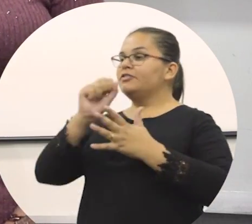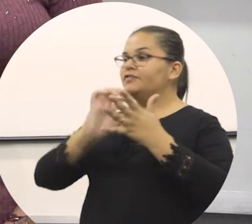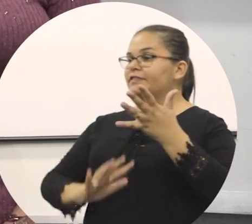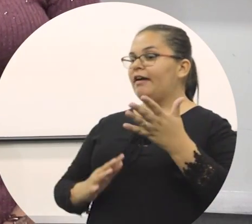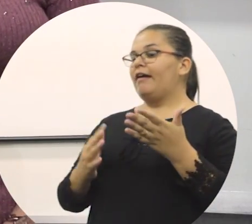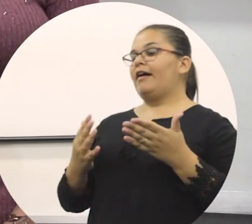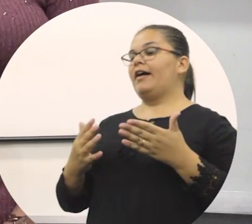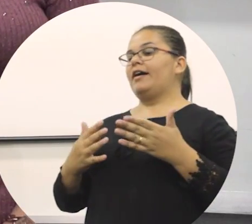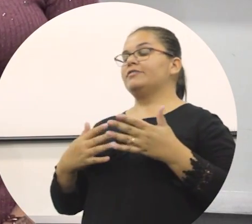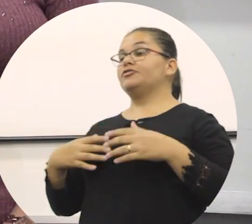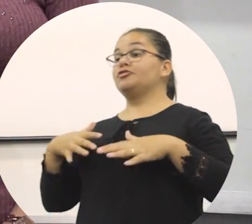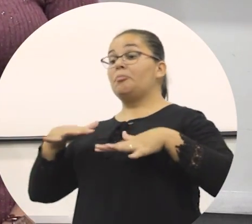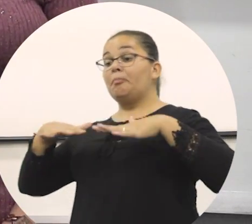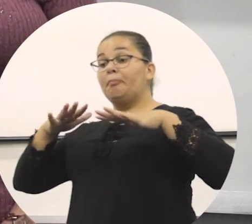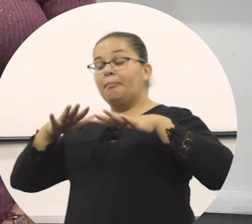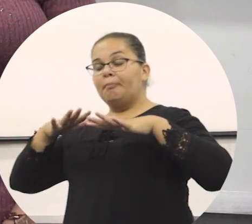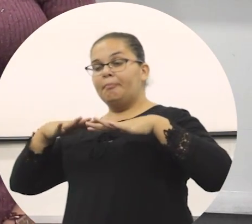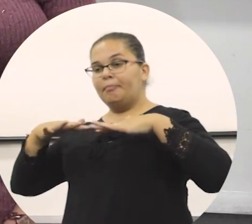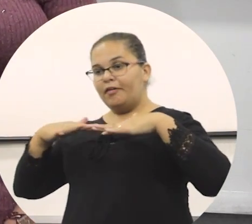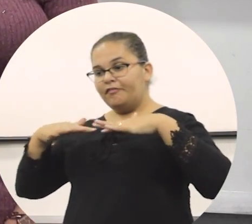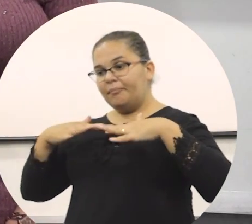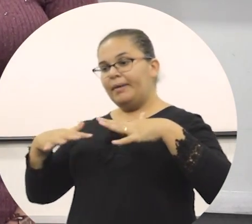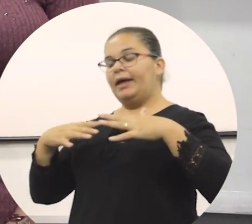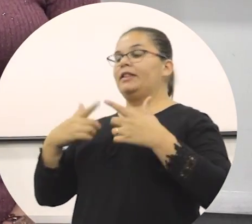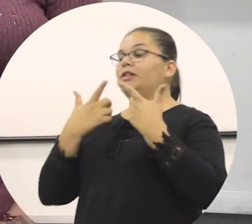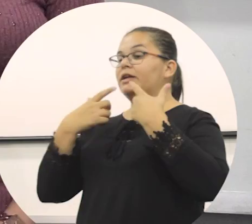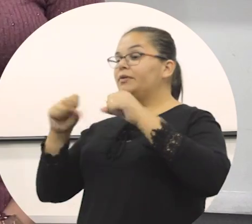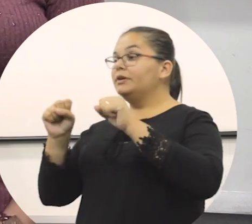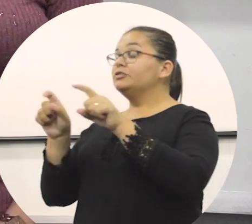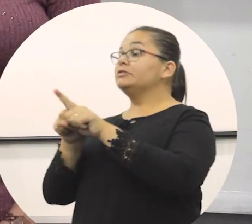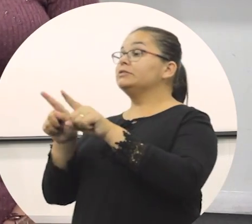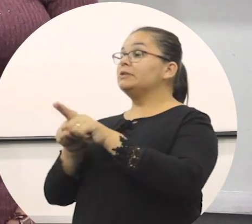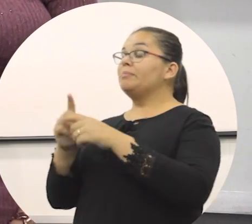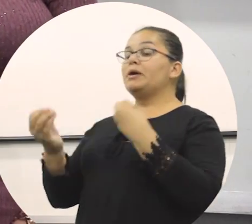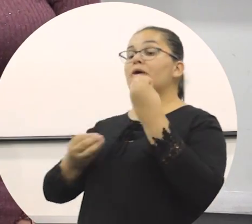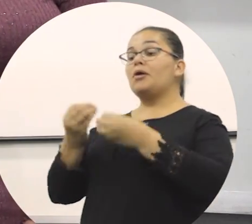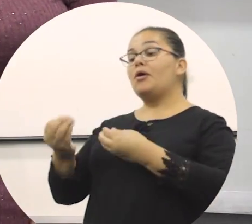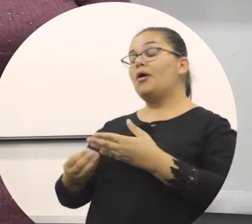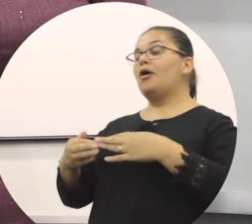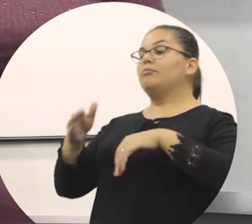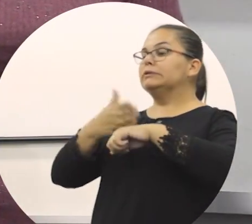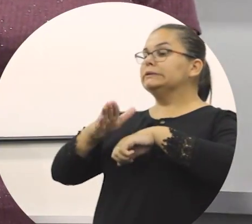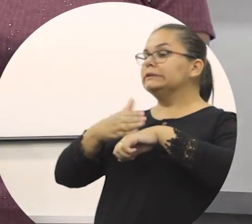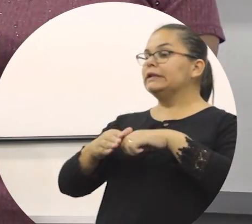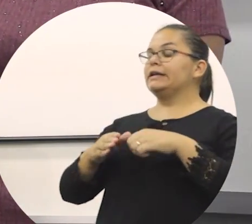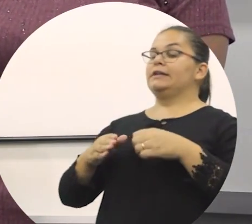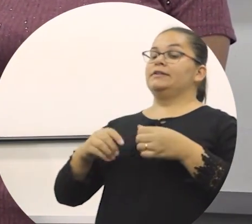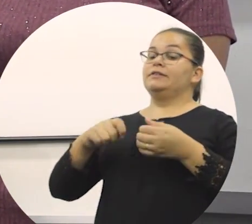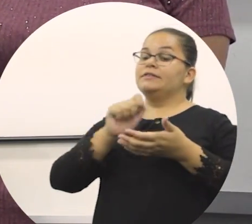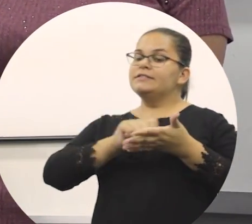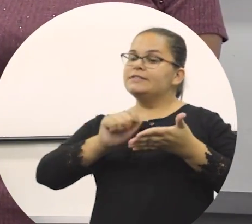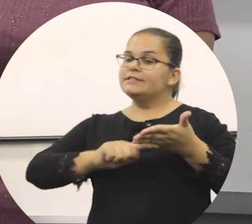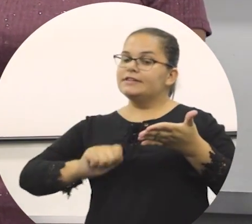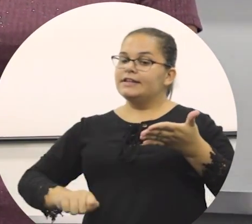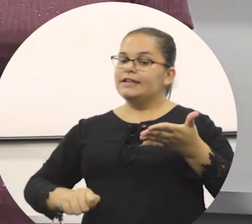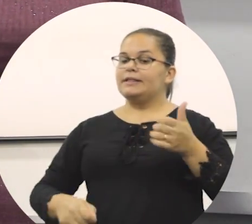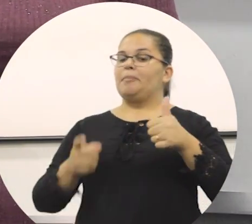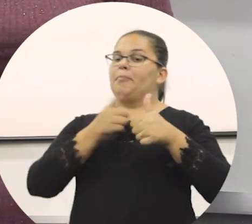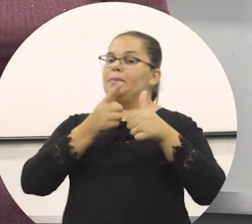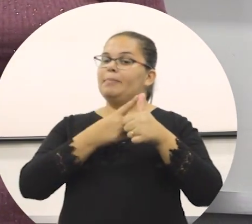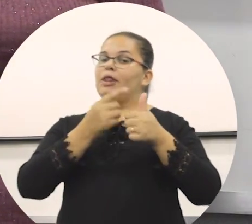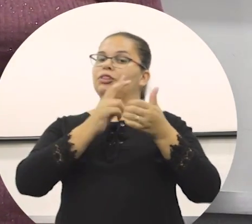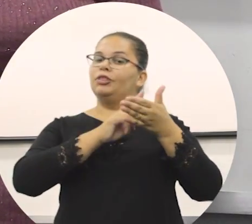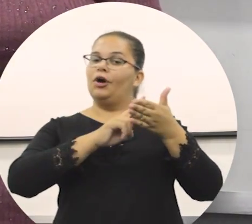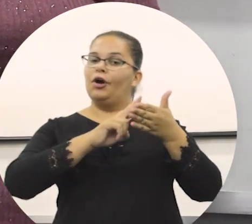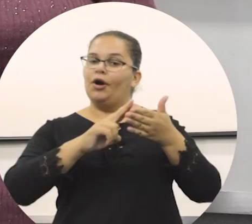movimento, né, linguístico, a prática de produção de textos, então, a partir do nome do aluno, pensando aí nas